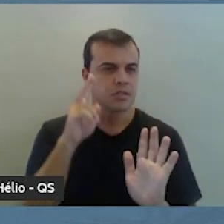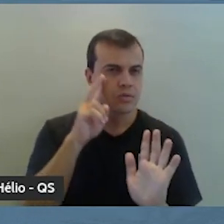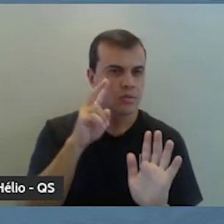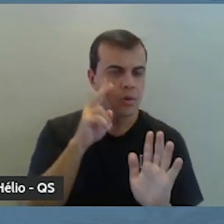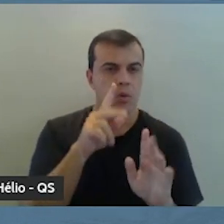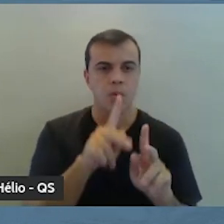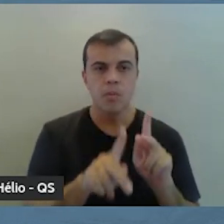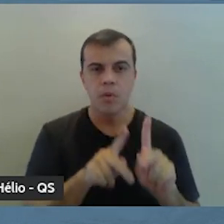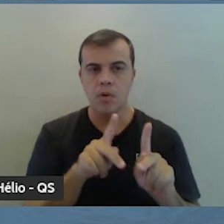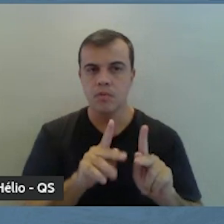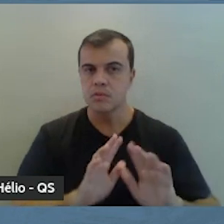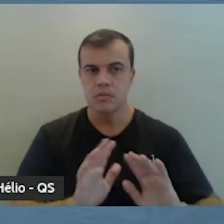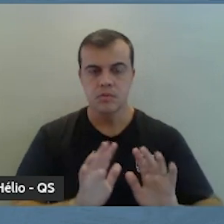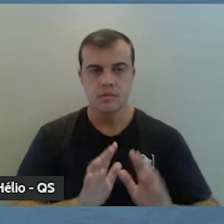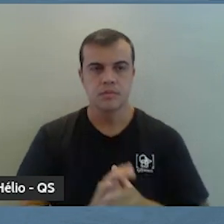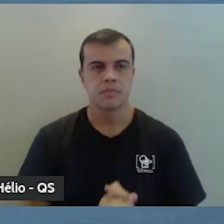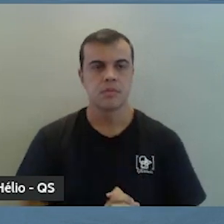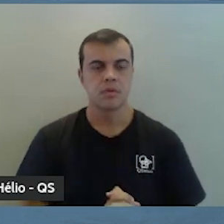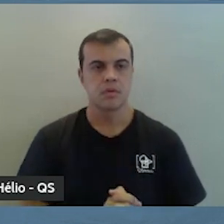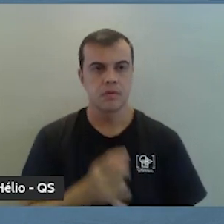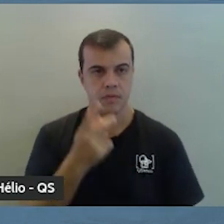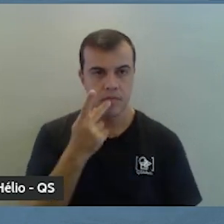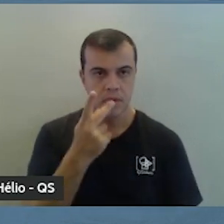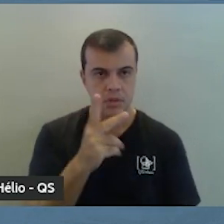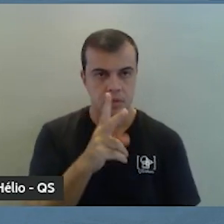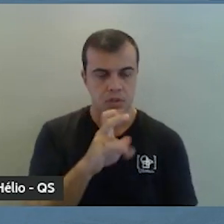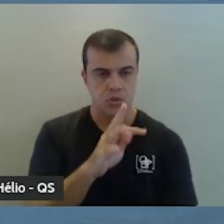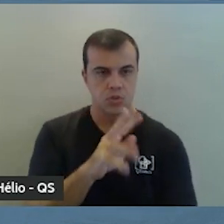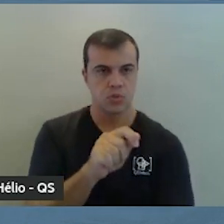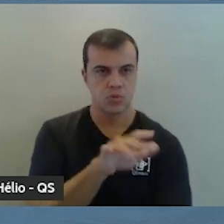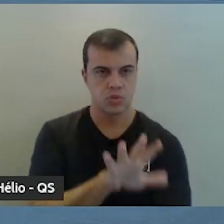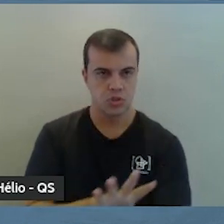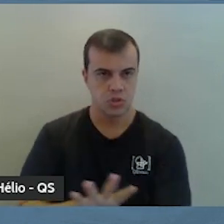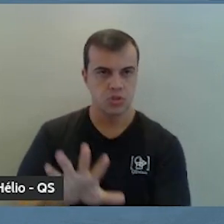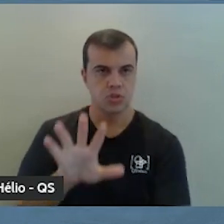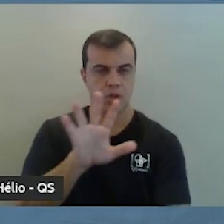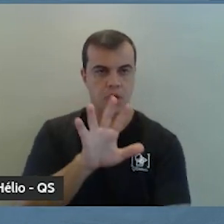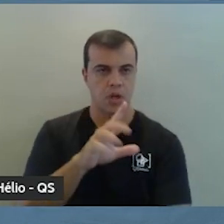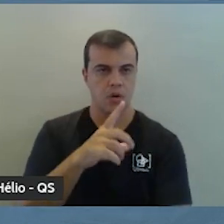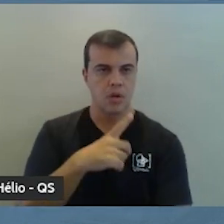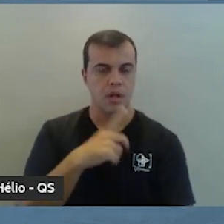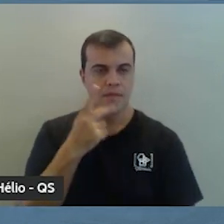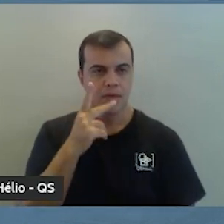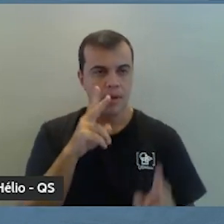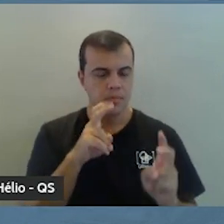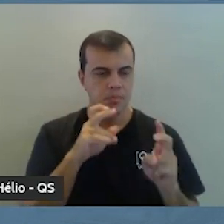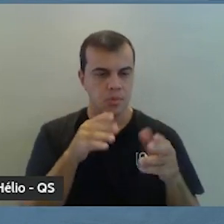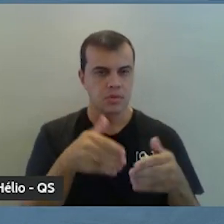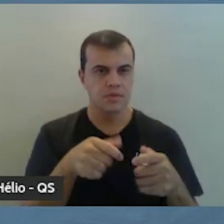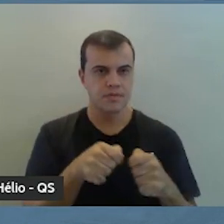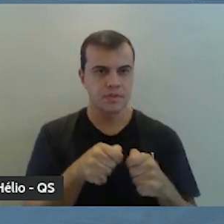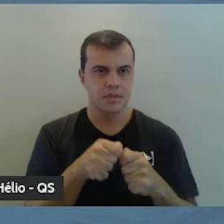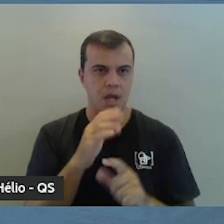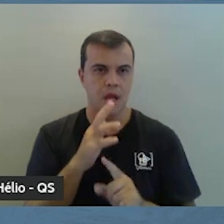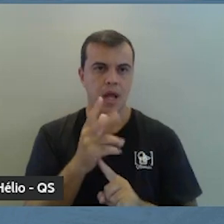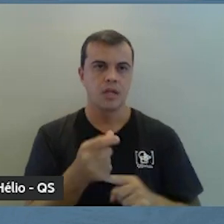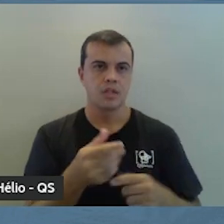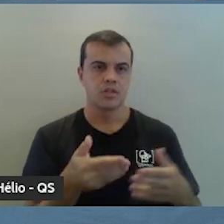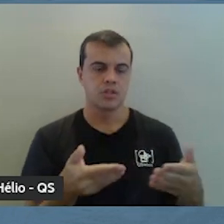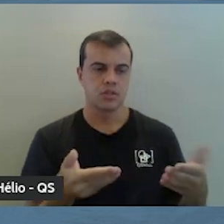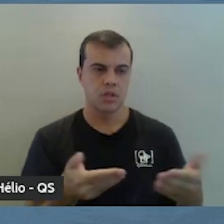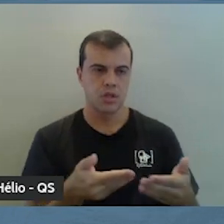povos, não estou falando nesse sentido, eu estou falando no sentido geral mesmo. O retratar, o fazer arte agora